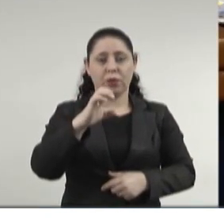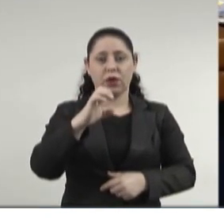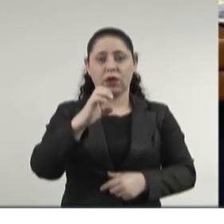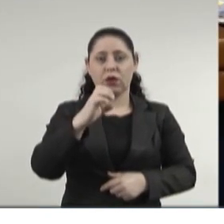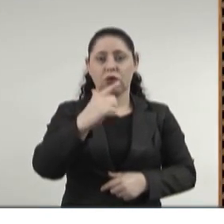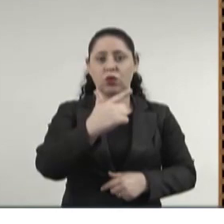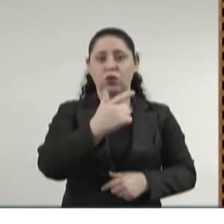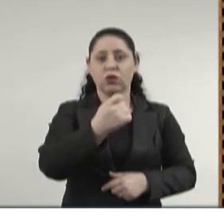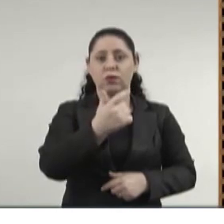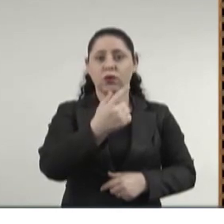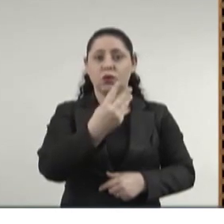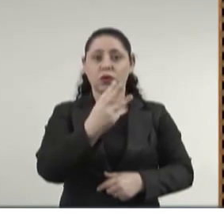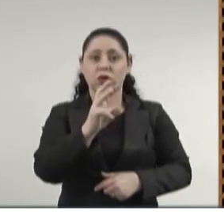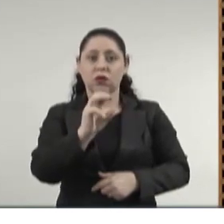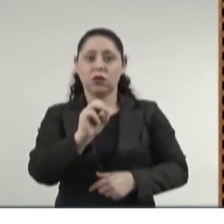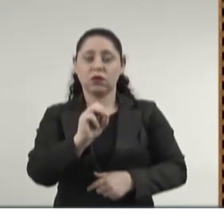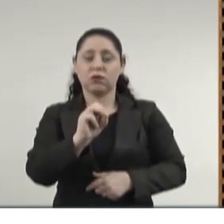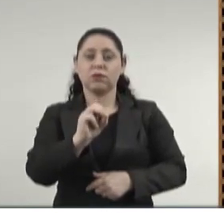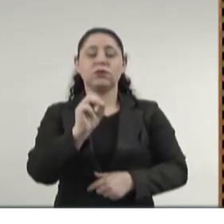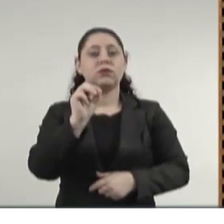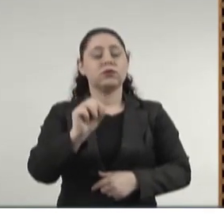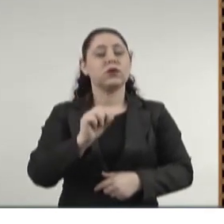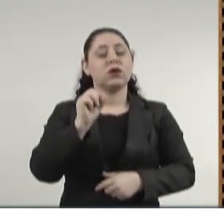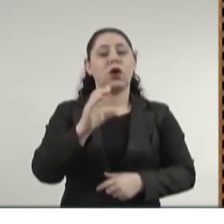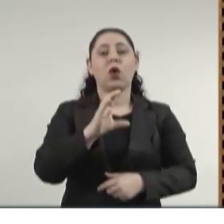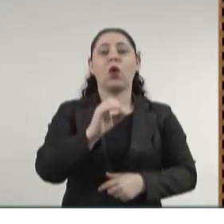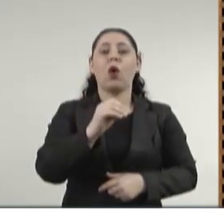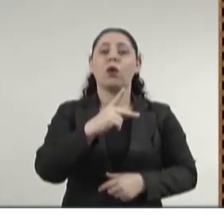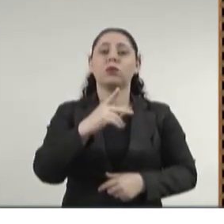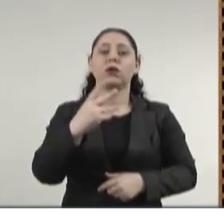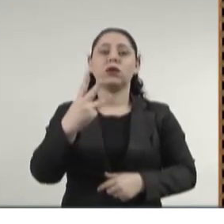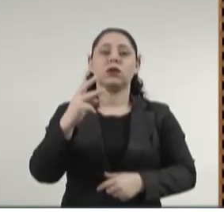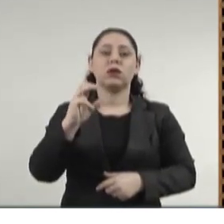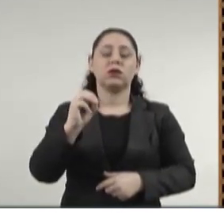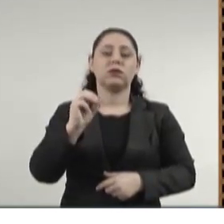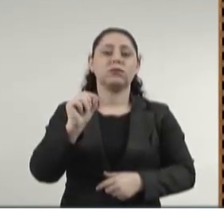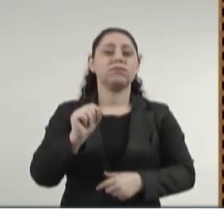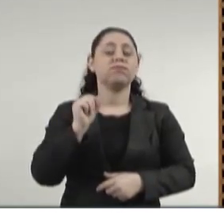2030, né, que é a COP 30,